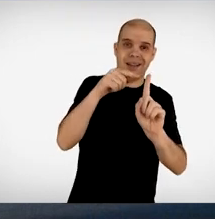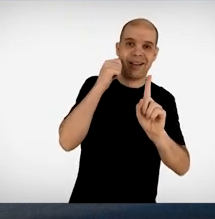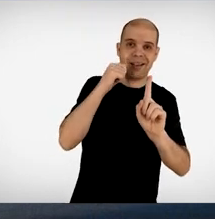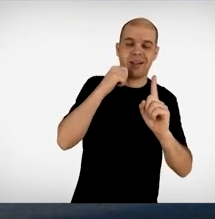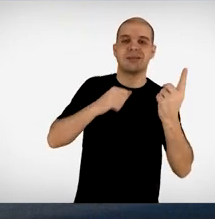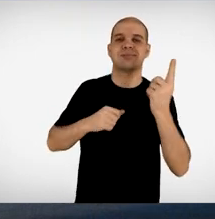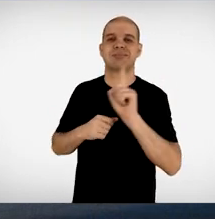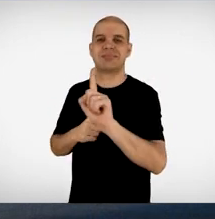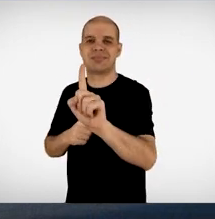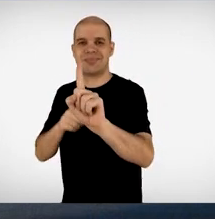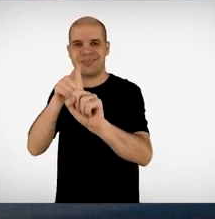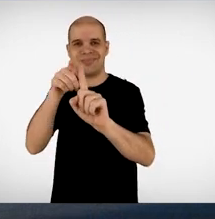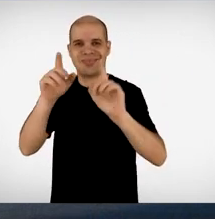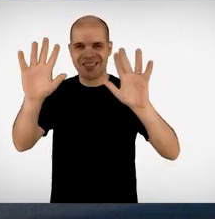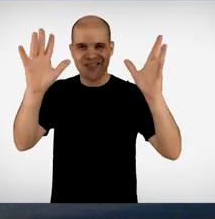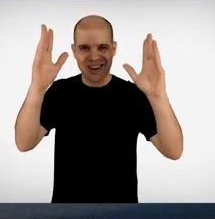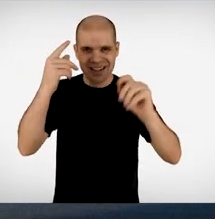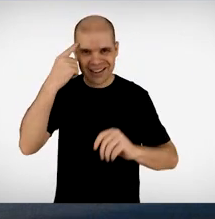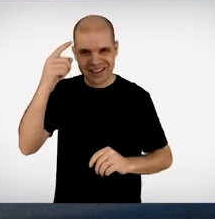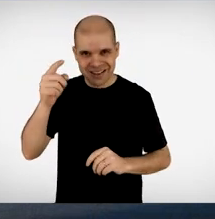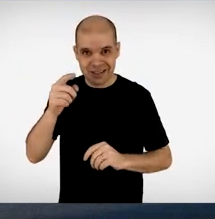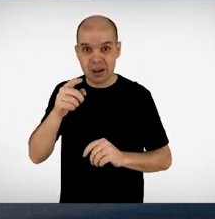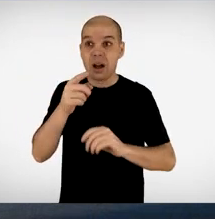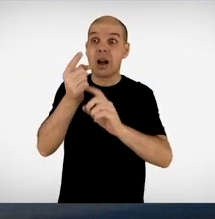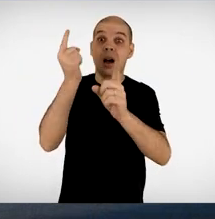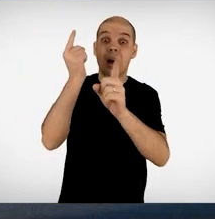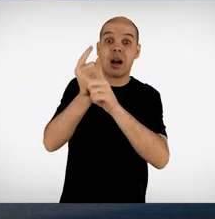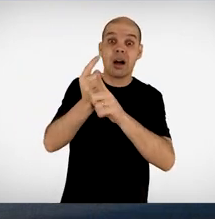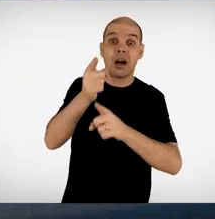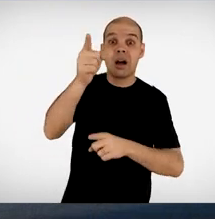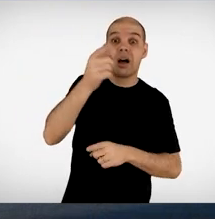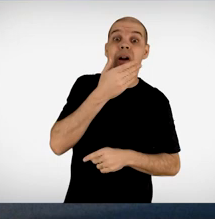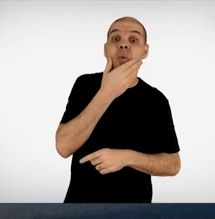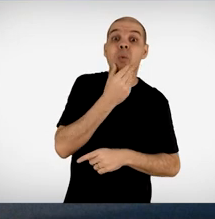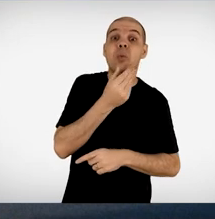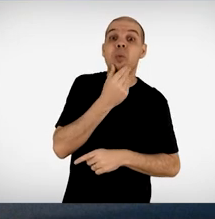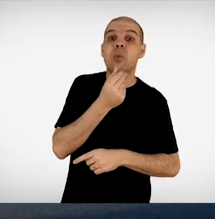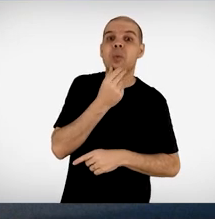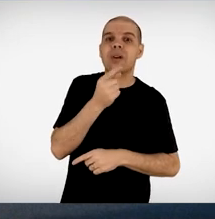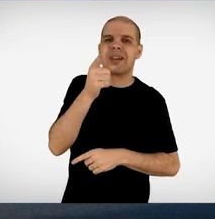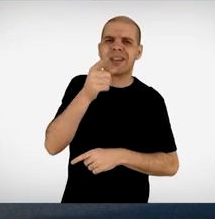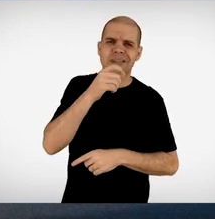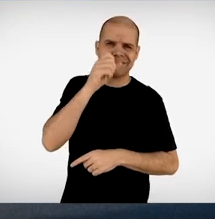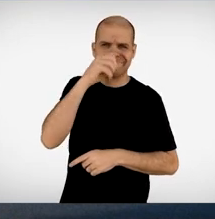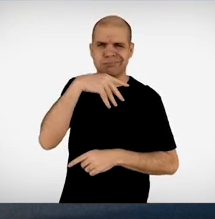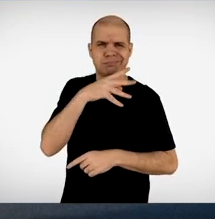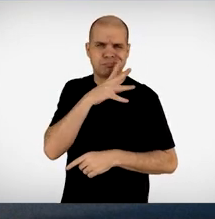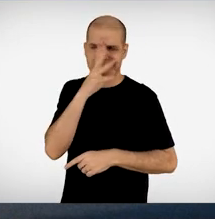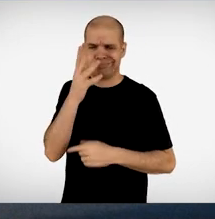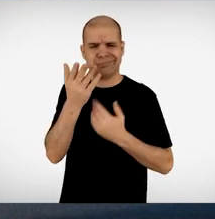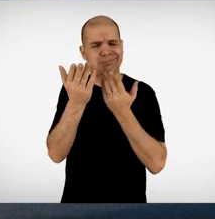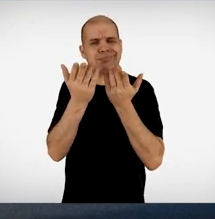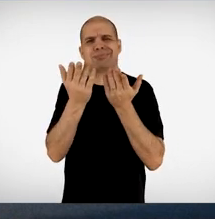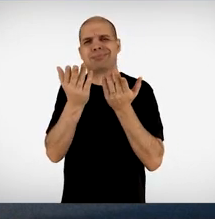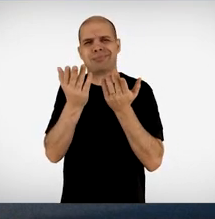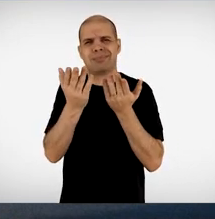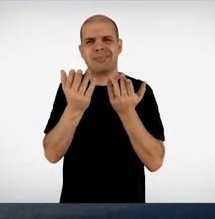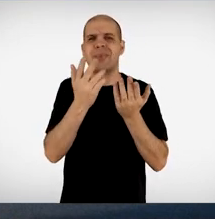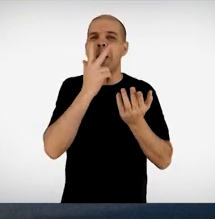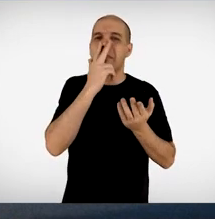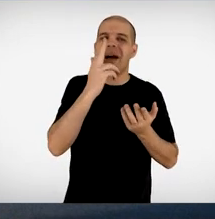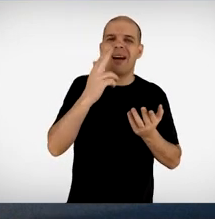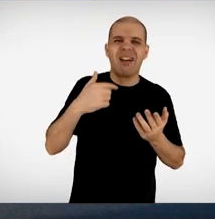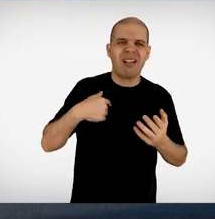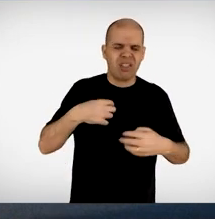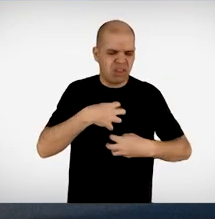ela entra na festa. Então, eu acho que ele, de certa forma... era aquilo que ela estava evitando que acontecesse na vida dele.